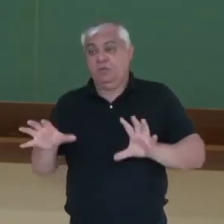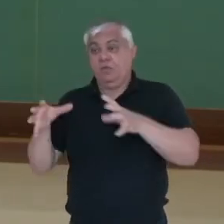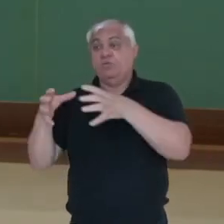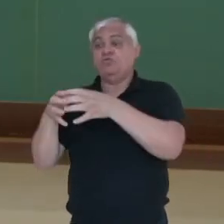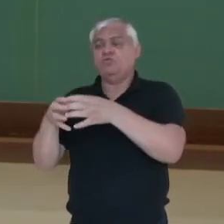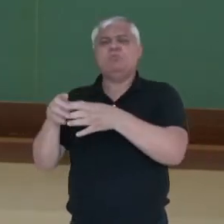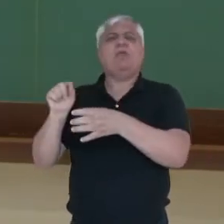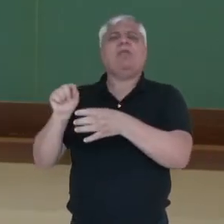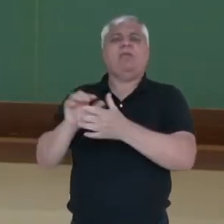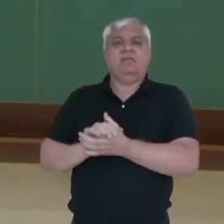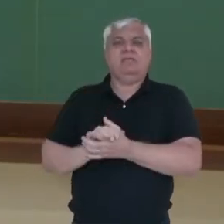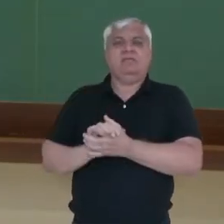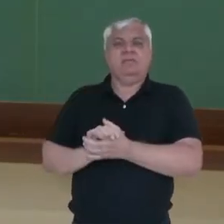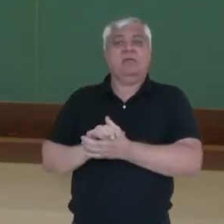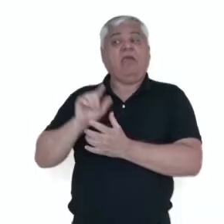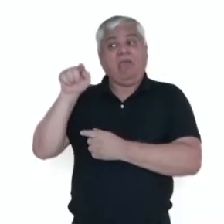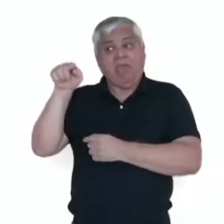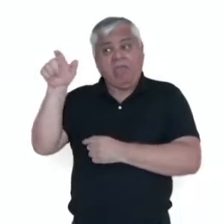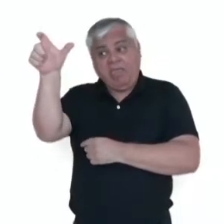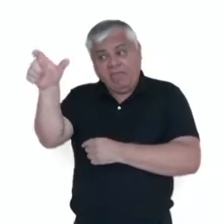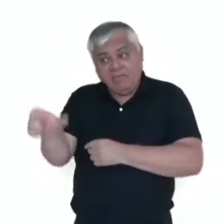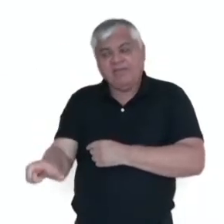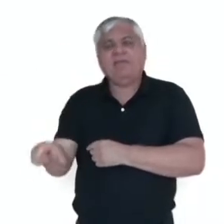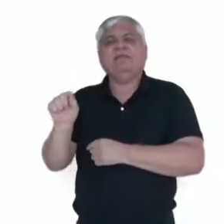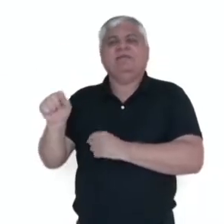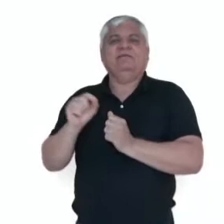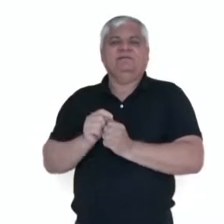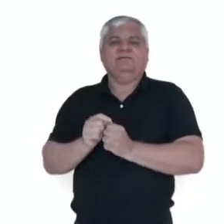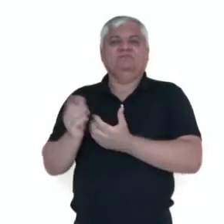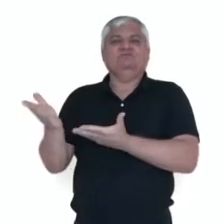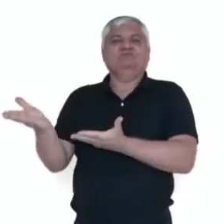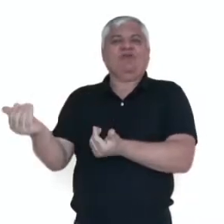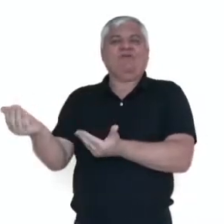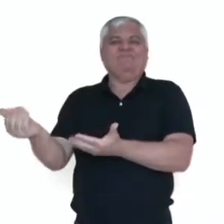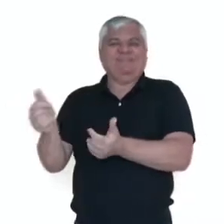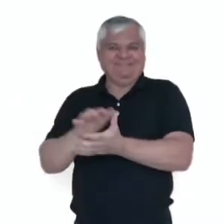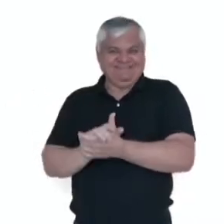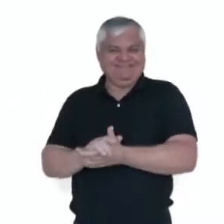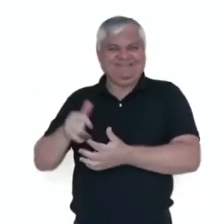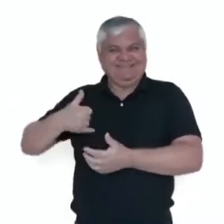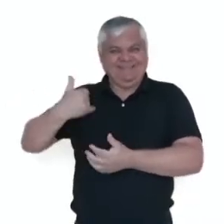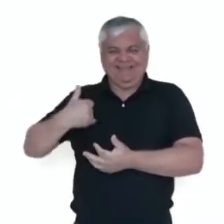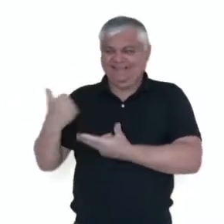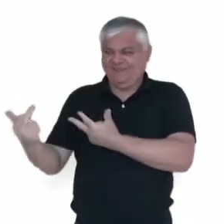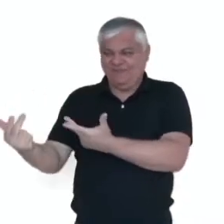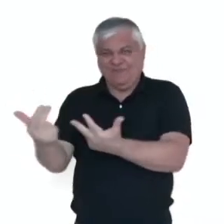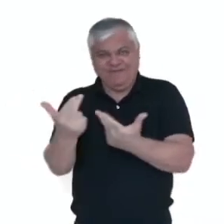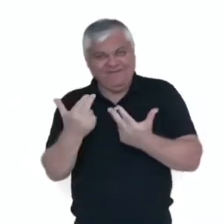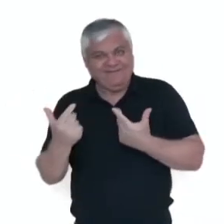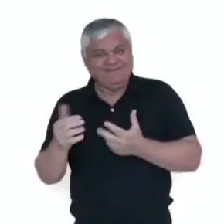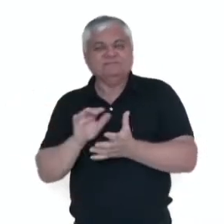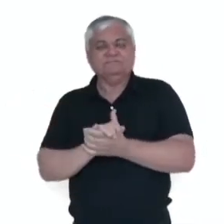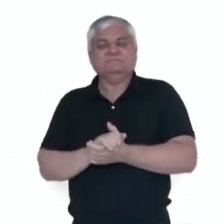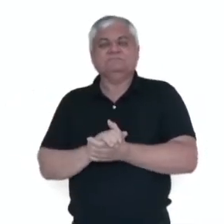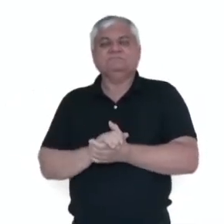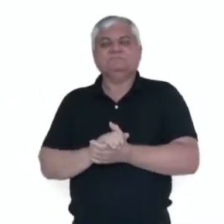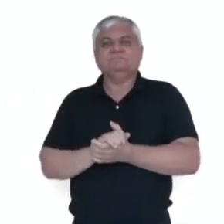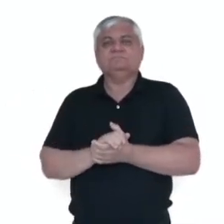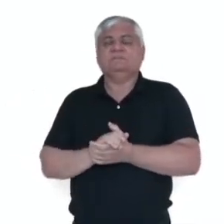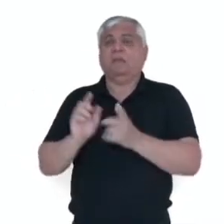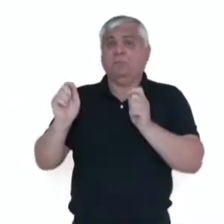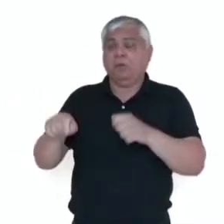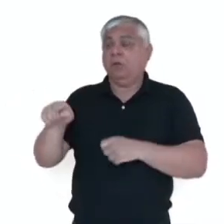dirige-se a quem? A um interlocutor específico. Jovens da mesma idade, assim como vocês. Que possam